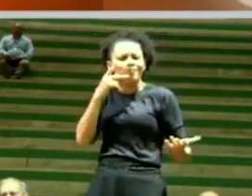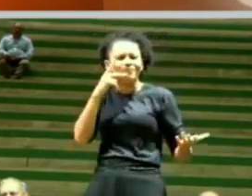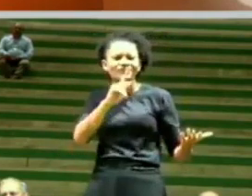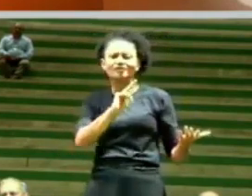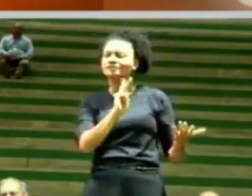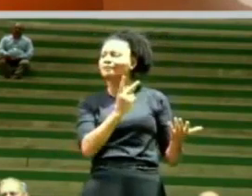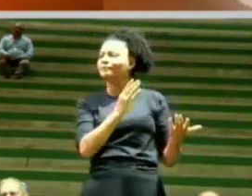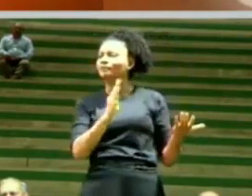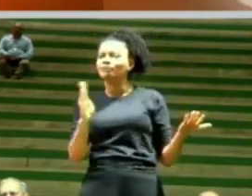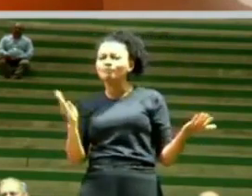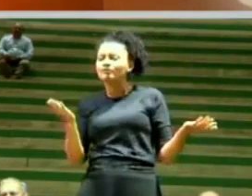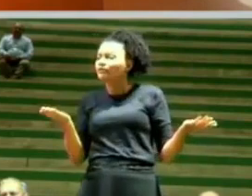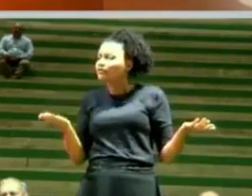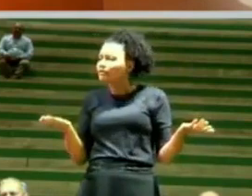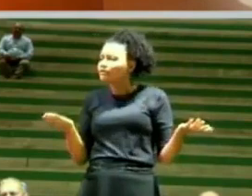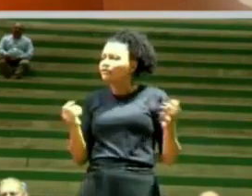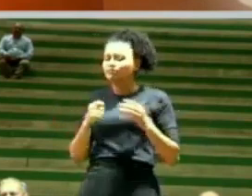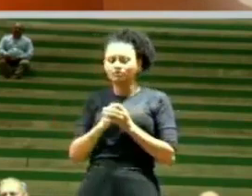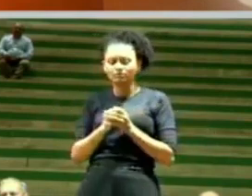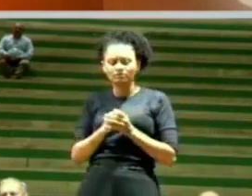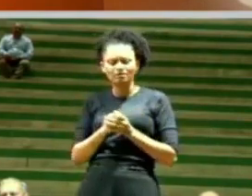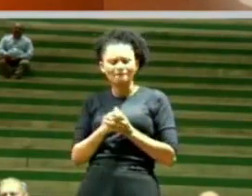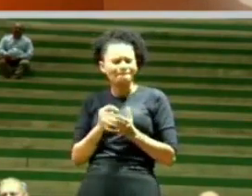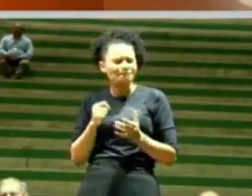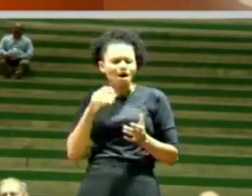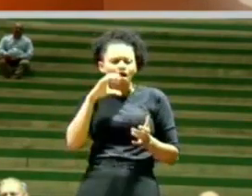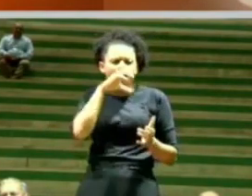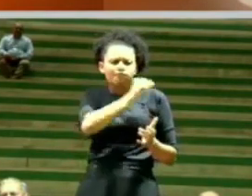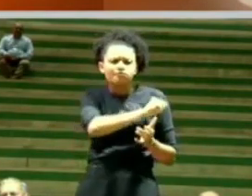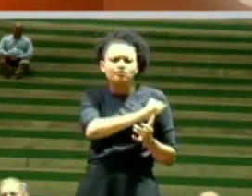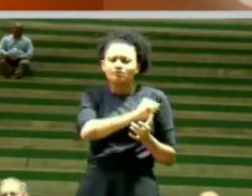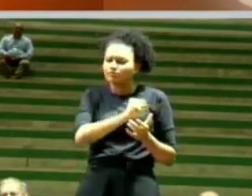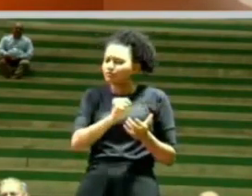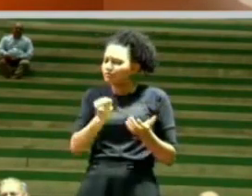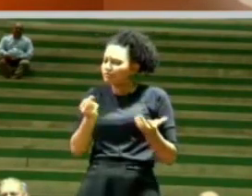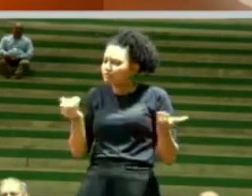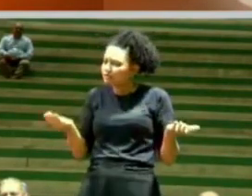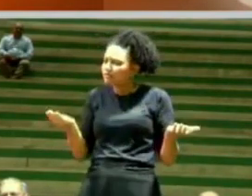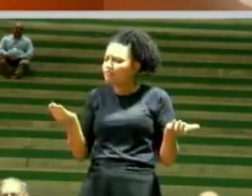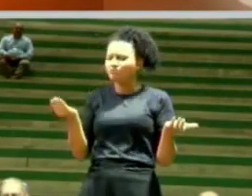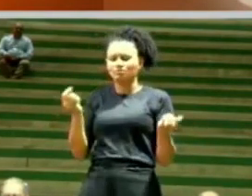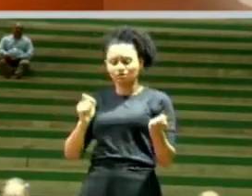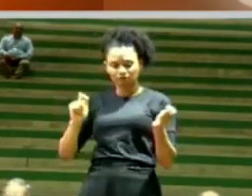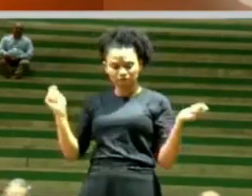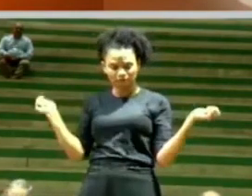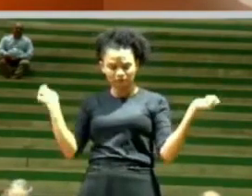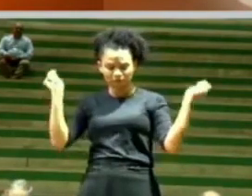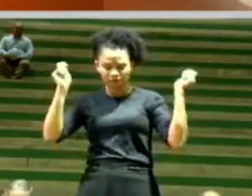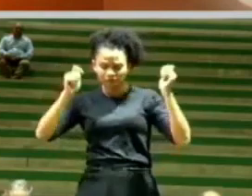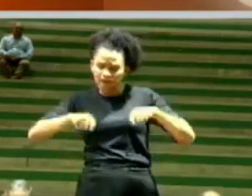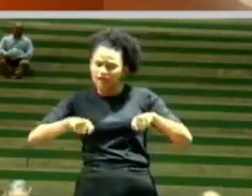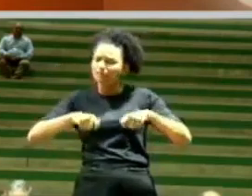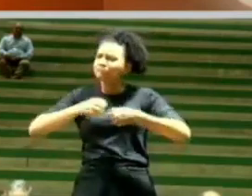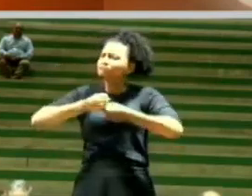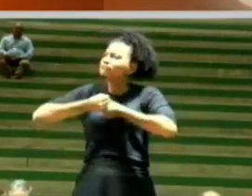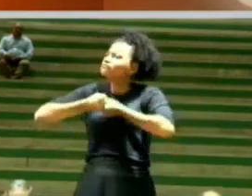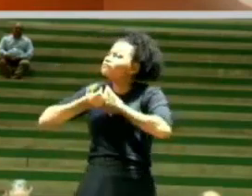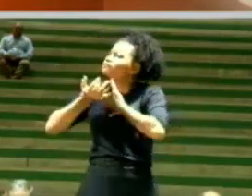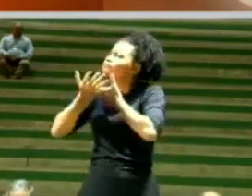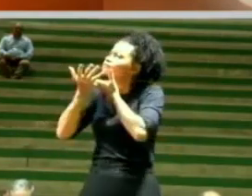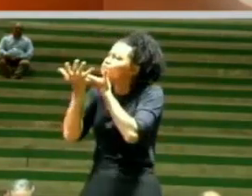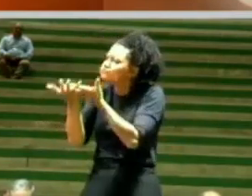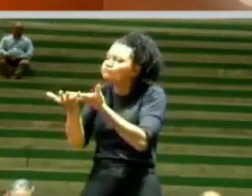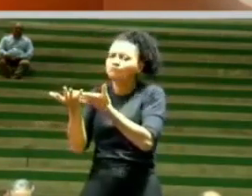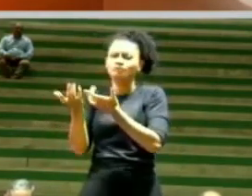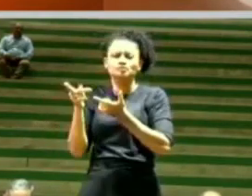Abacuque. Ele, em pouquíssimas palavras, ele é capaz de expressar o